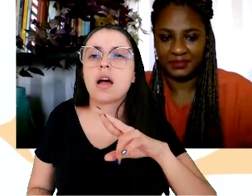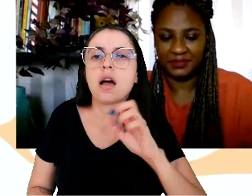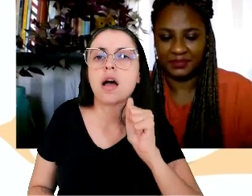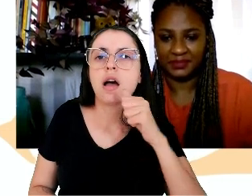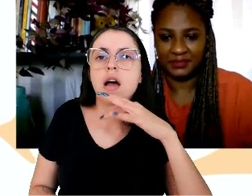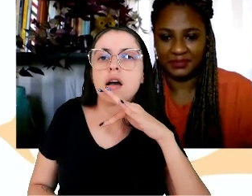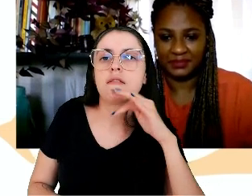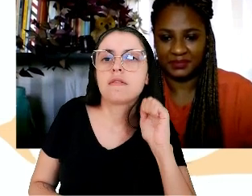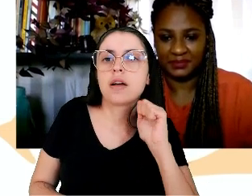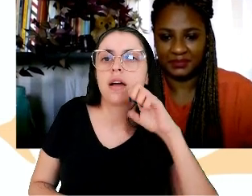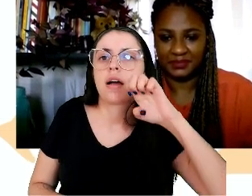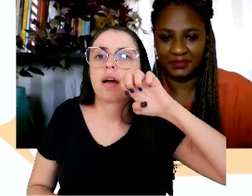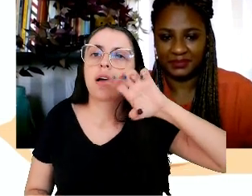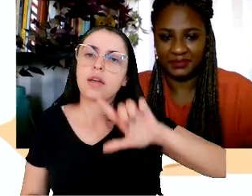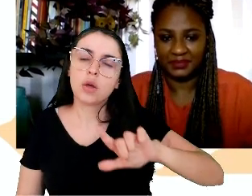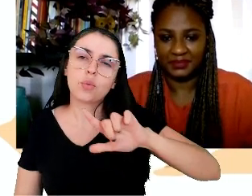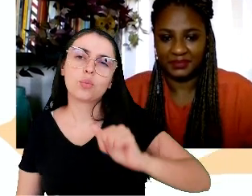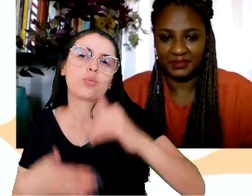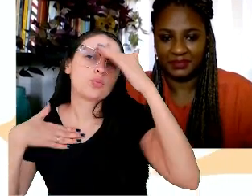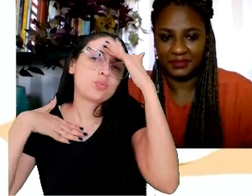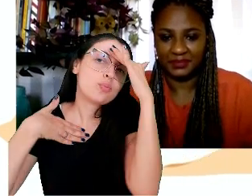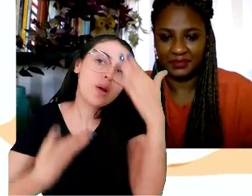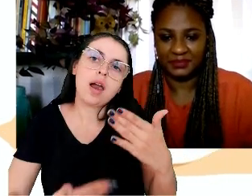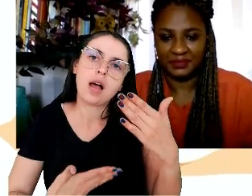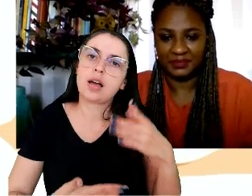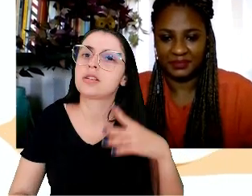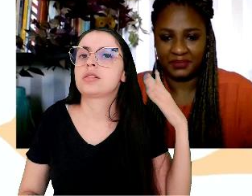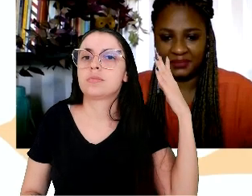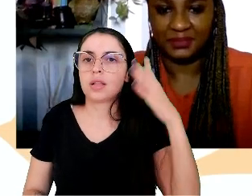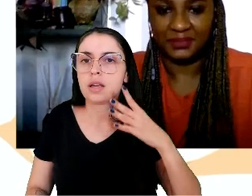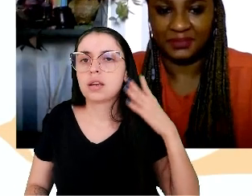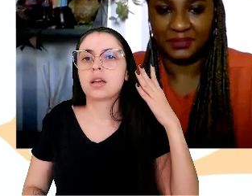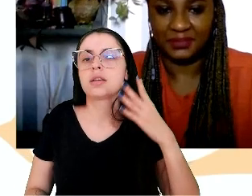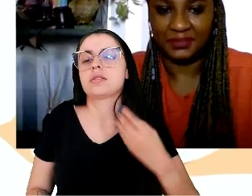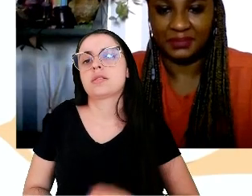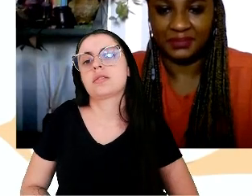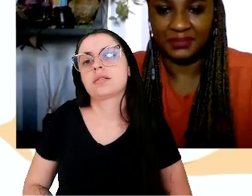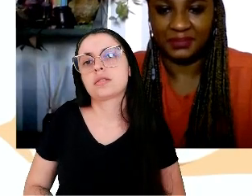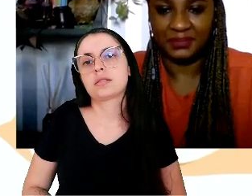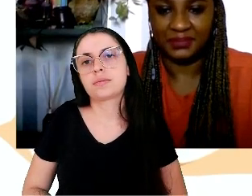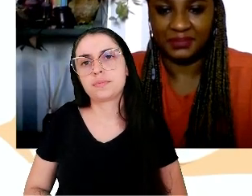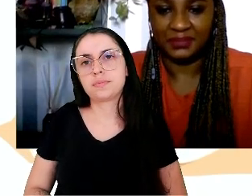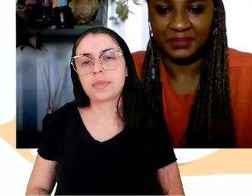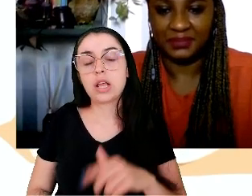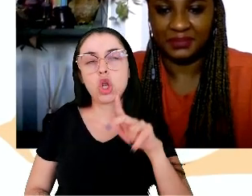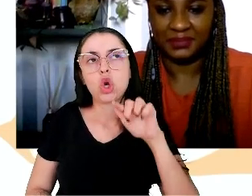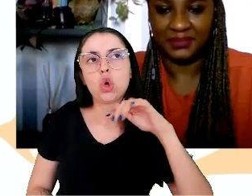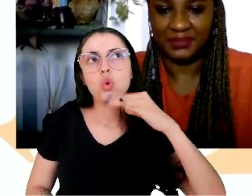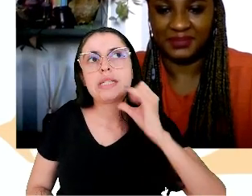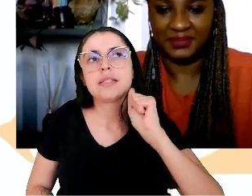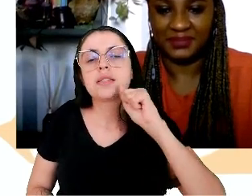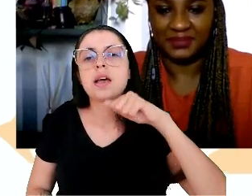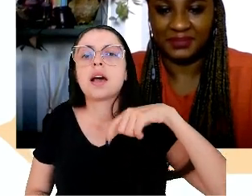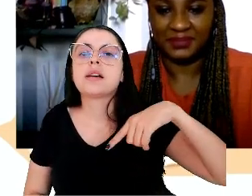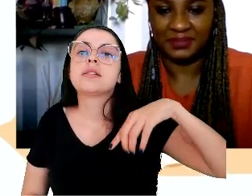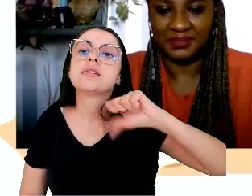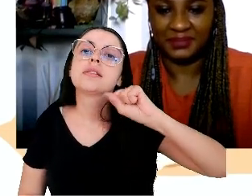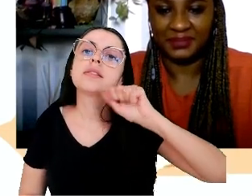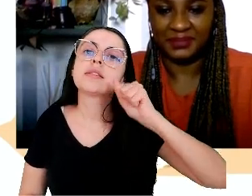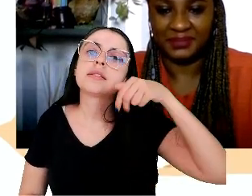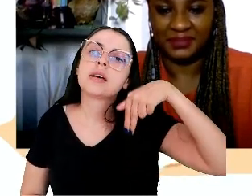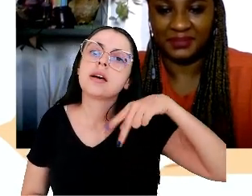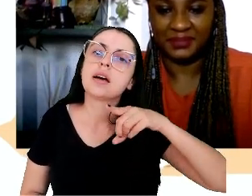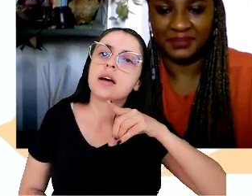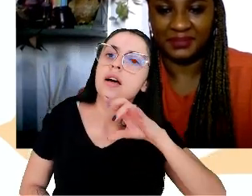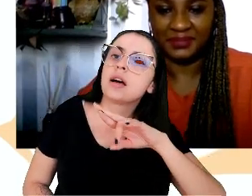vez nossa gratidão às brilhantes palestrantes, doutora Lúcia Bastos, doutora Sandra Kishi, doutora